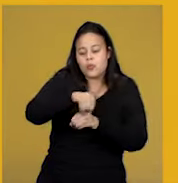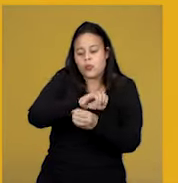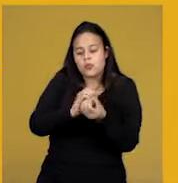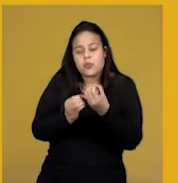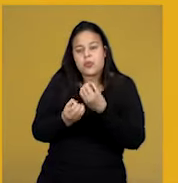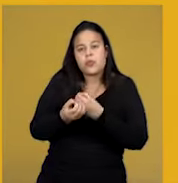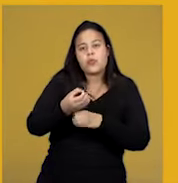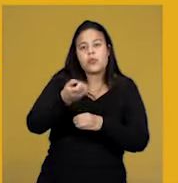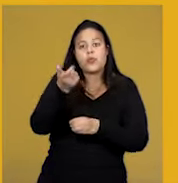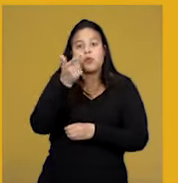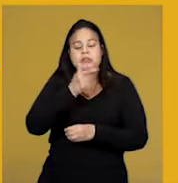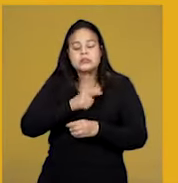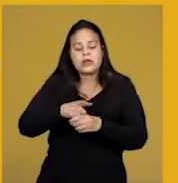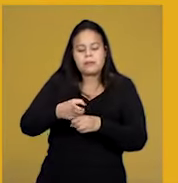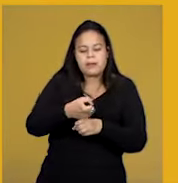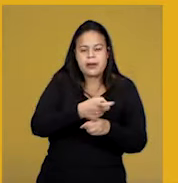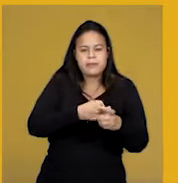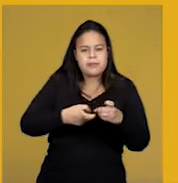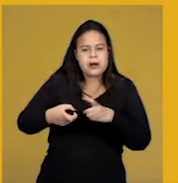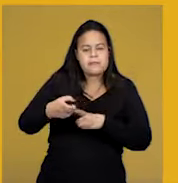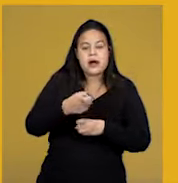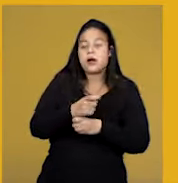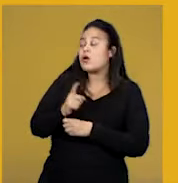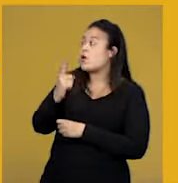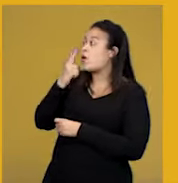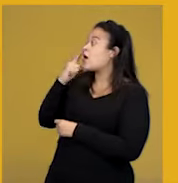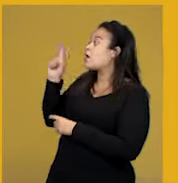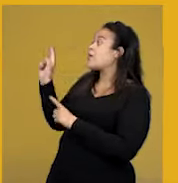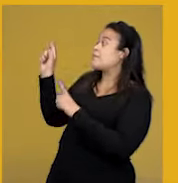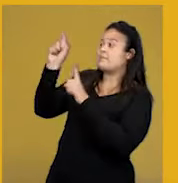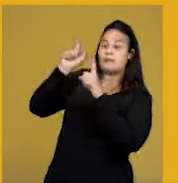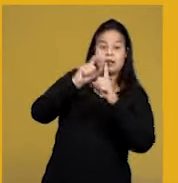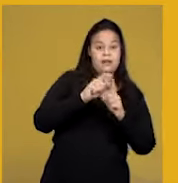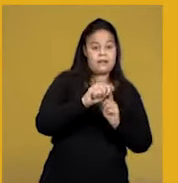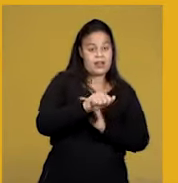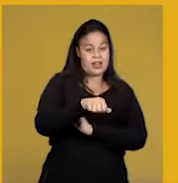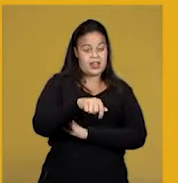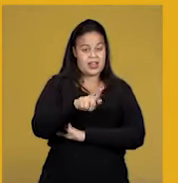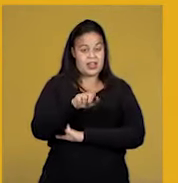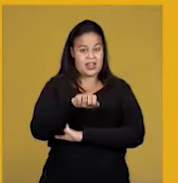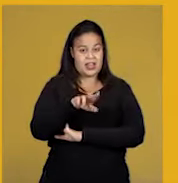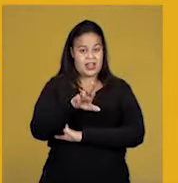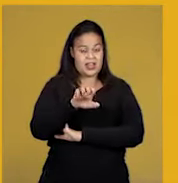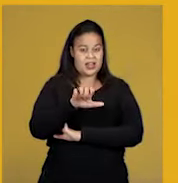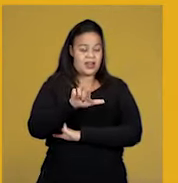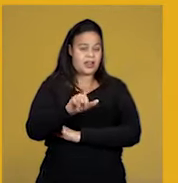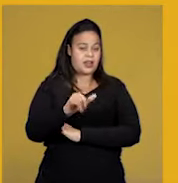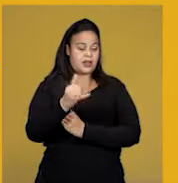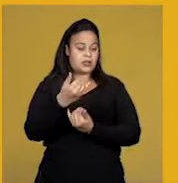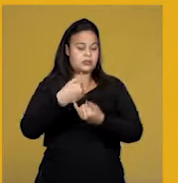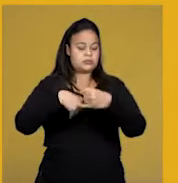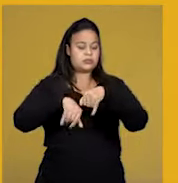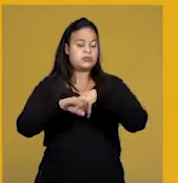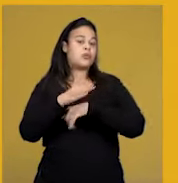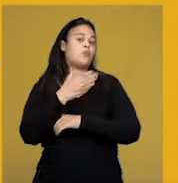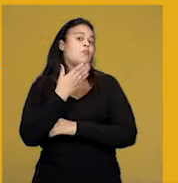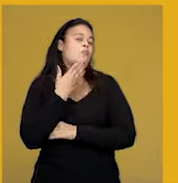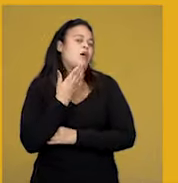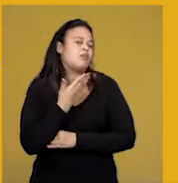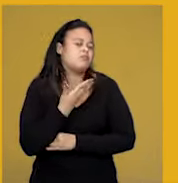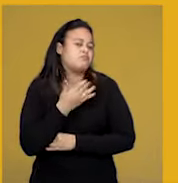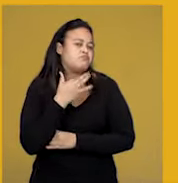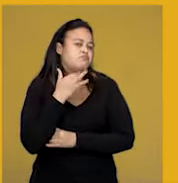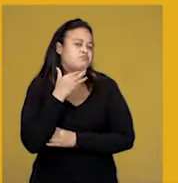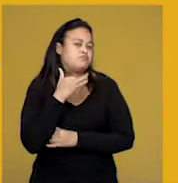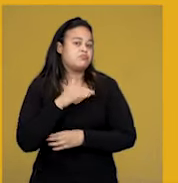aquelas substituindo lá, mostrando para vocês, indicando quem são as substâncias biodegradáveis. Aqui embaixo